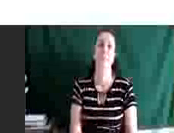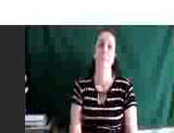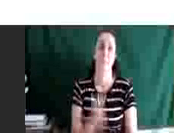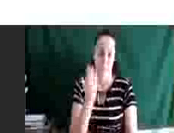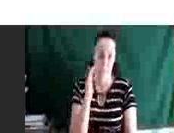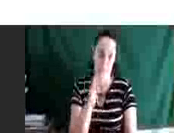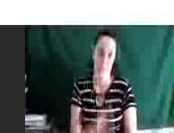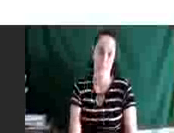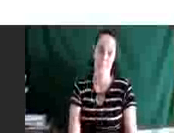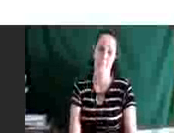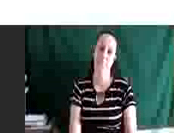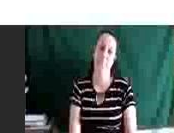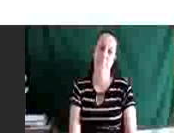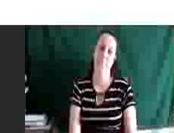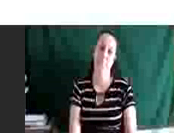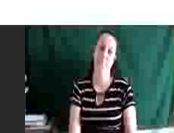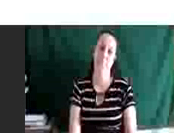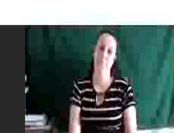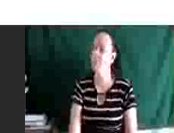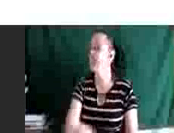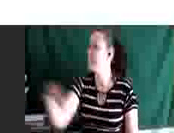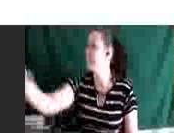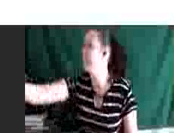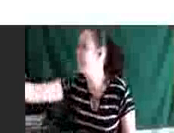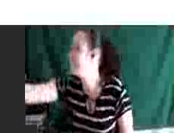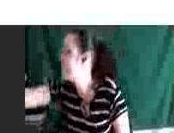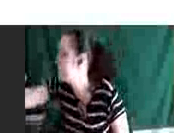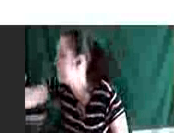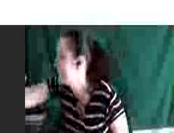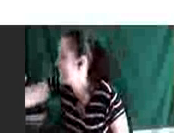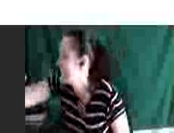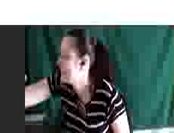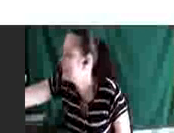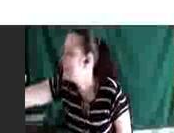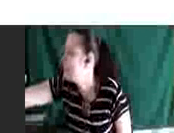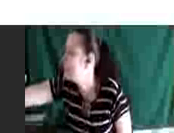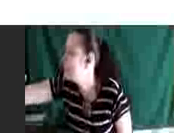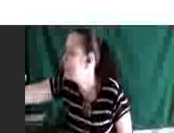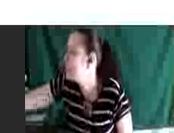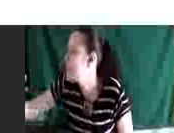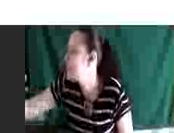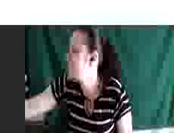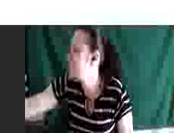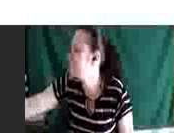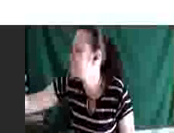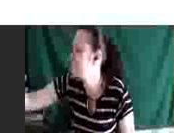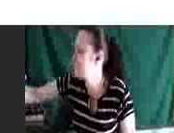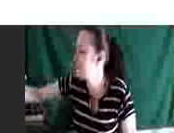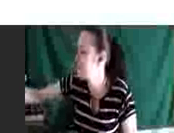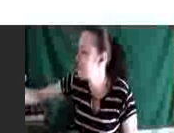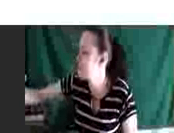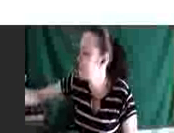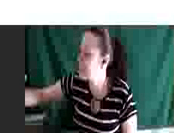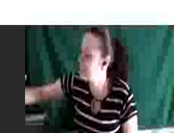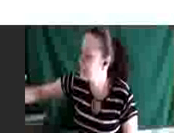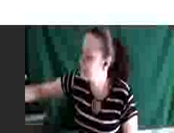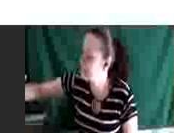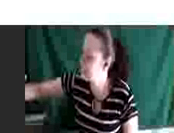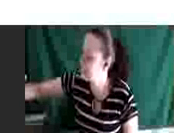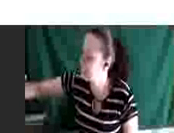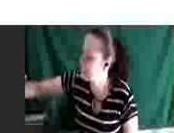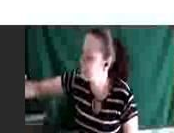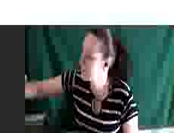vulnerabilidades, encontrar quais são as possíveis vulnerabilidades no sistema. E a exploração do alvo é quando realmente você efetua a invasão e